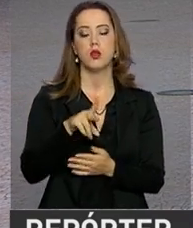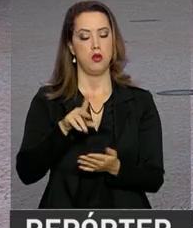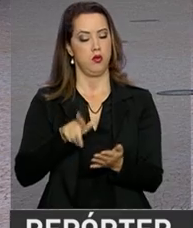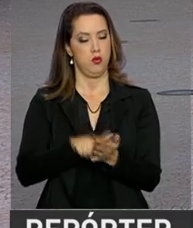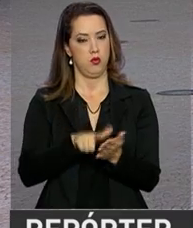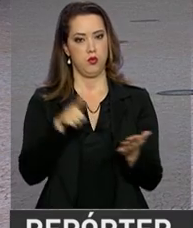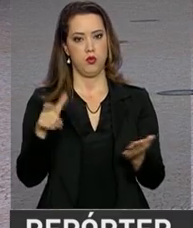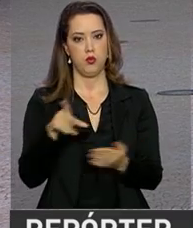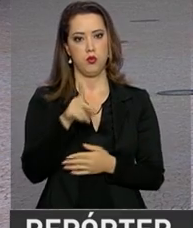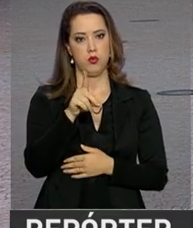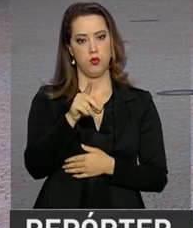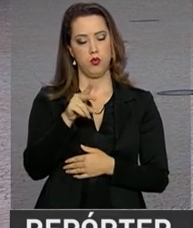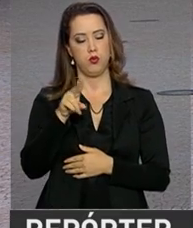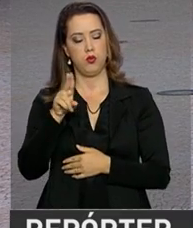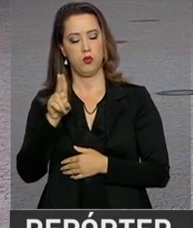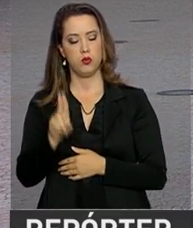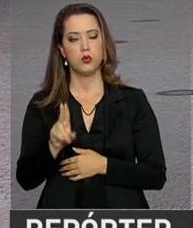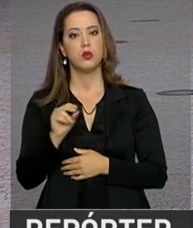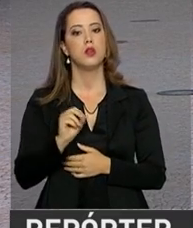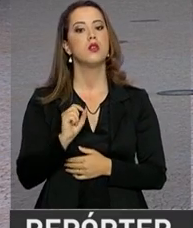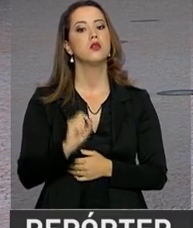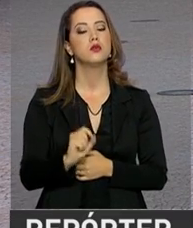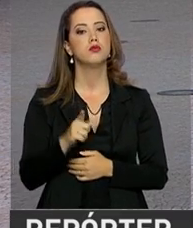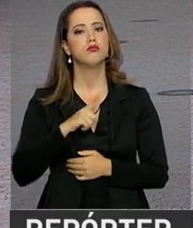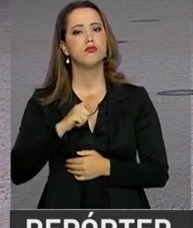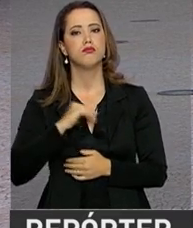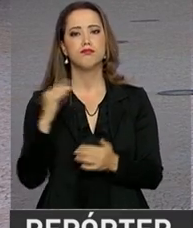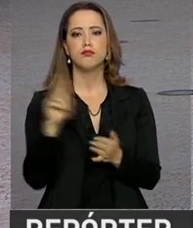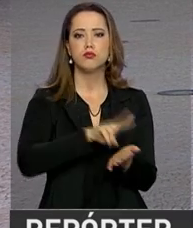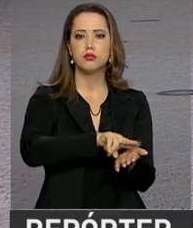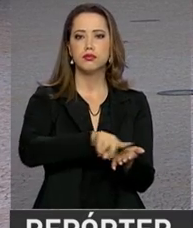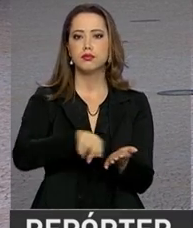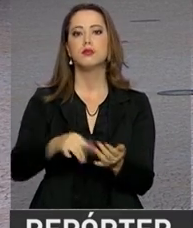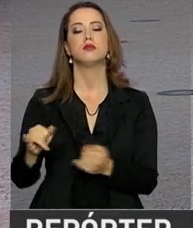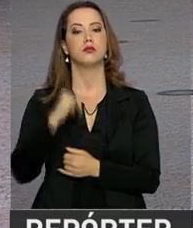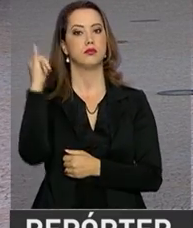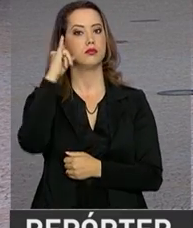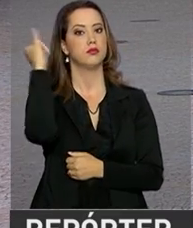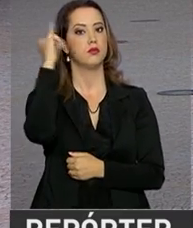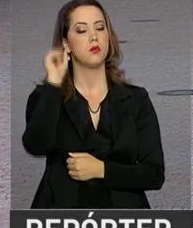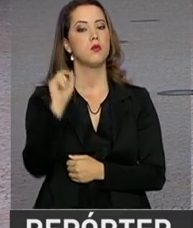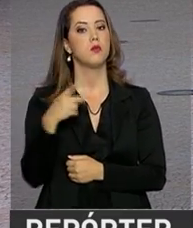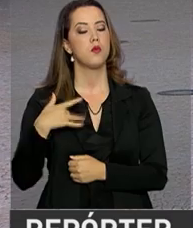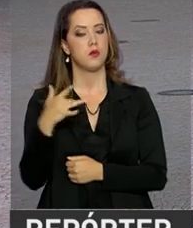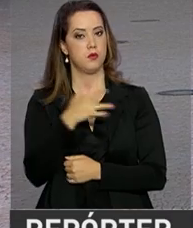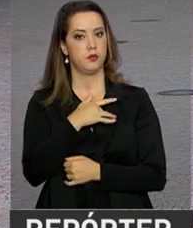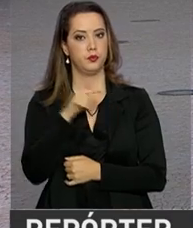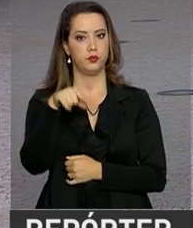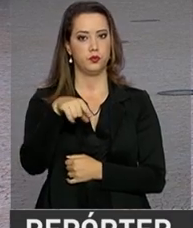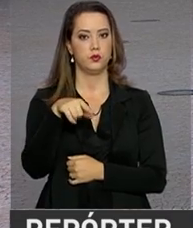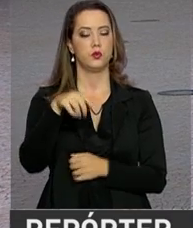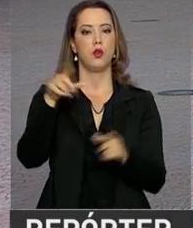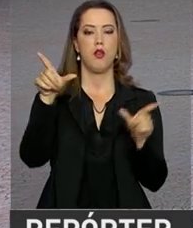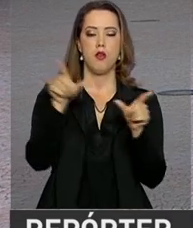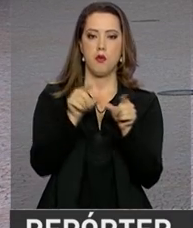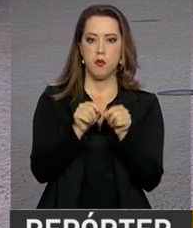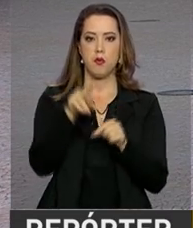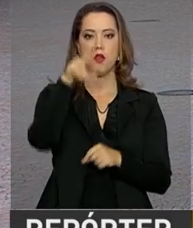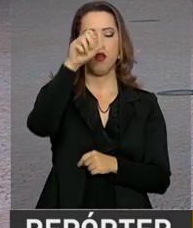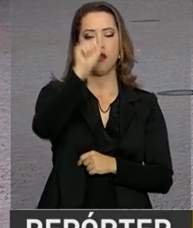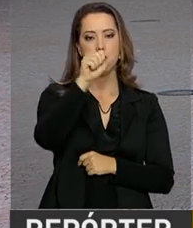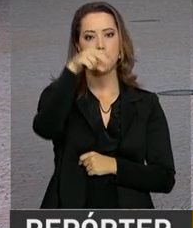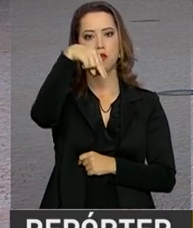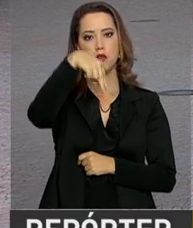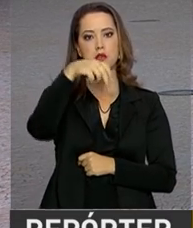Oficial da União desta segunda-feira tem algumas medidas importantes na área da saúde a agência nacional de saúde suplementar